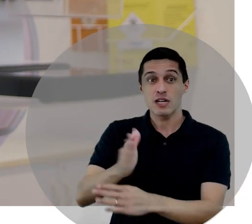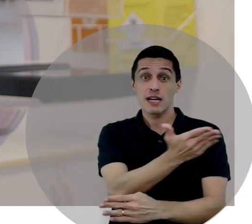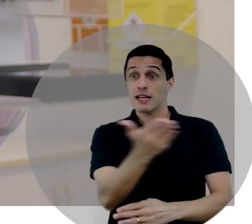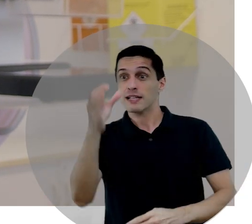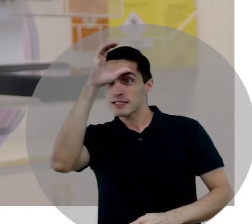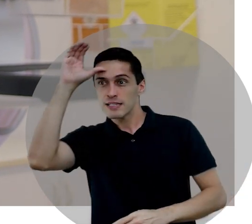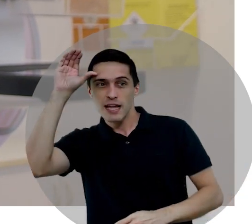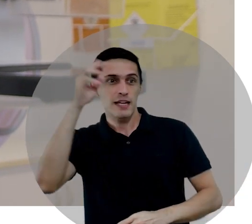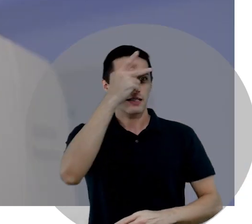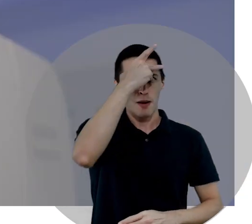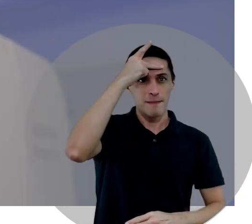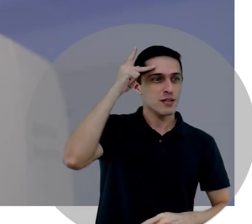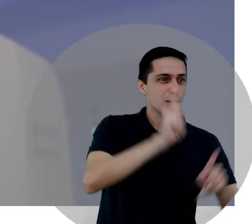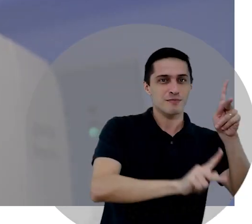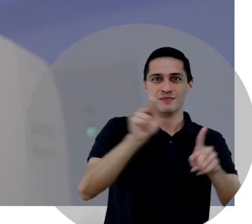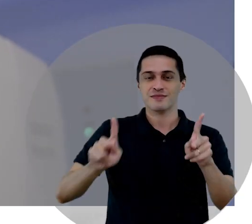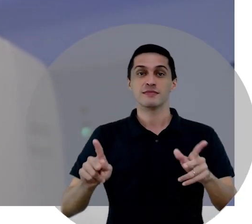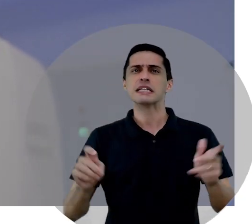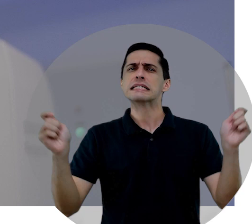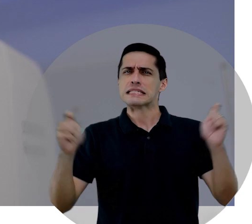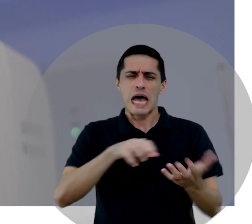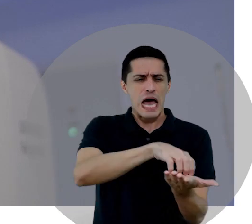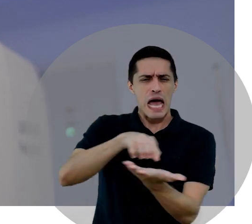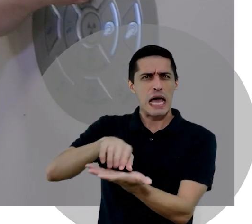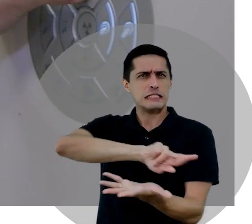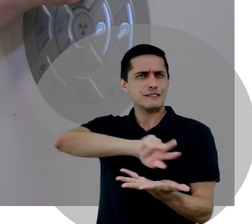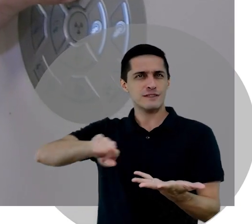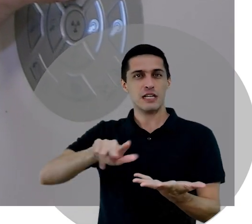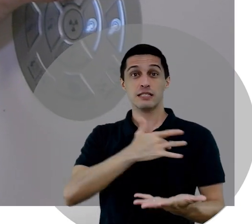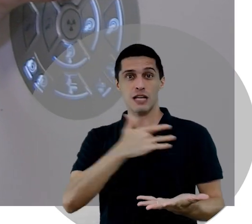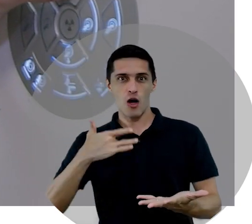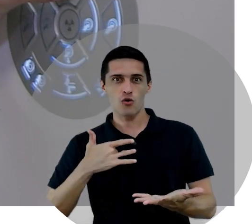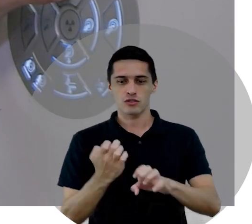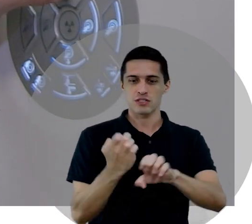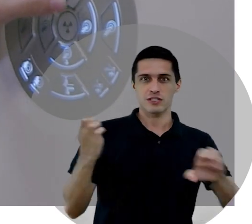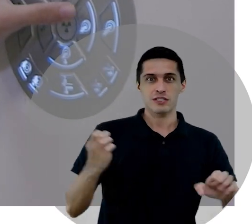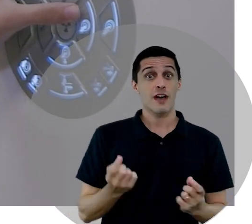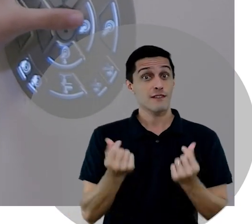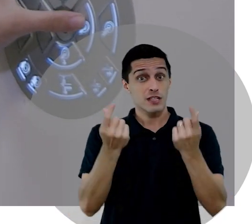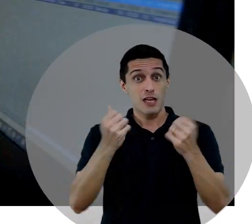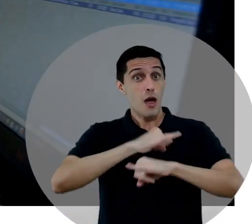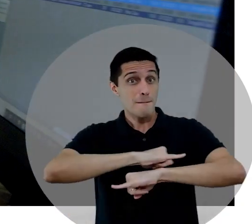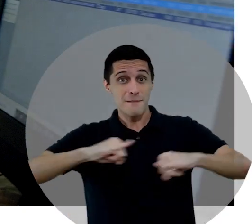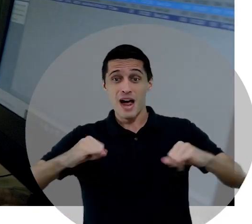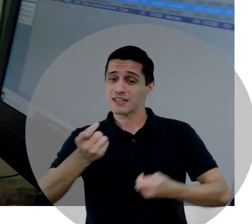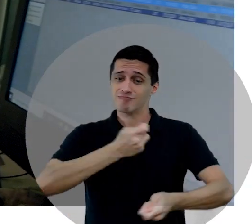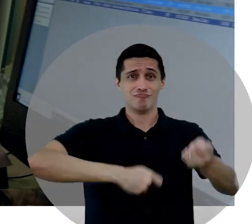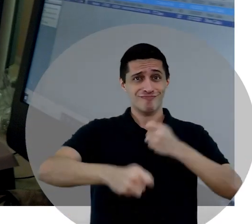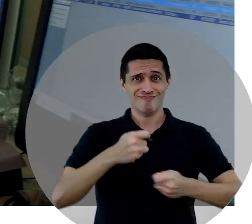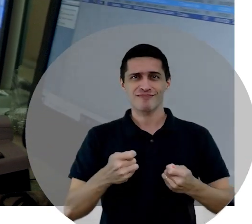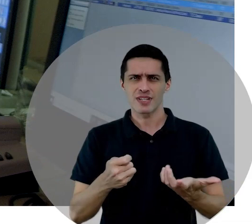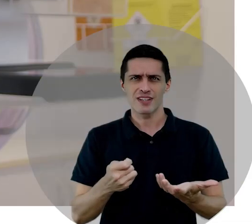melhores cuidados para os nossos clientes e pacientes. E tem oportunidades em diversas áreas, como saúde, engenharia, financeiro, marketing